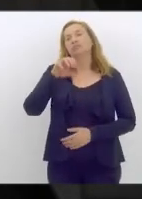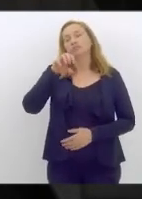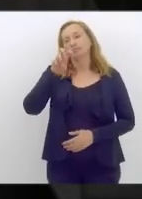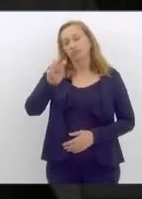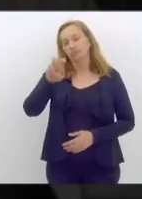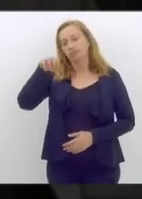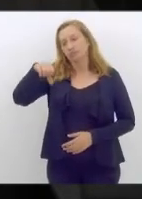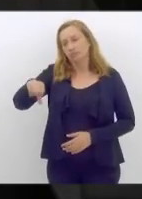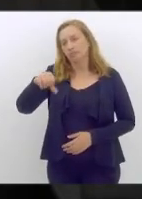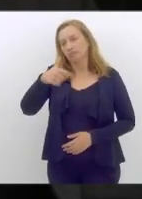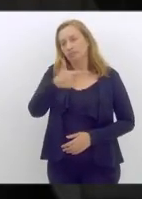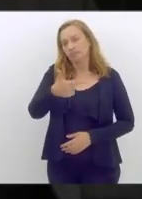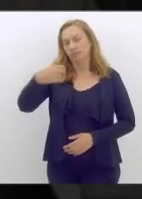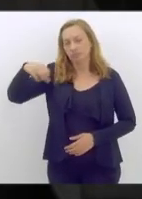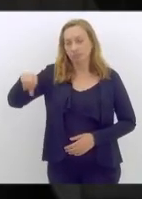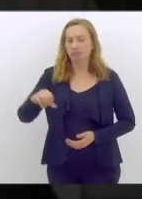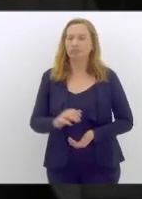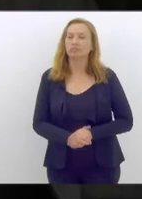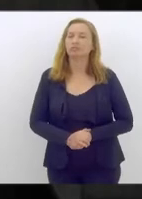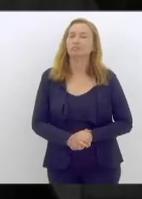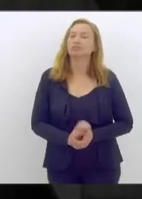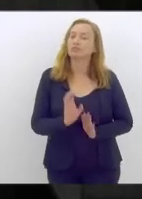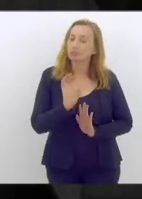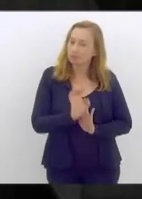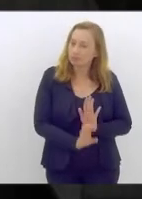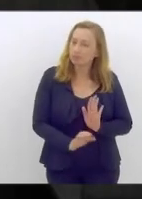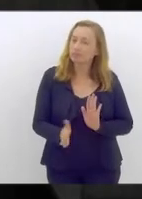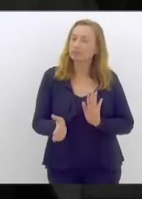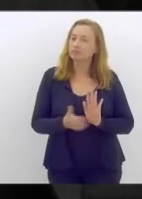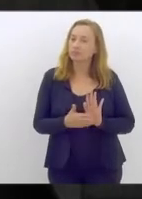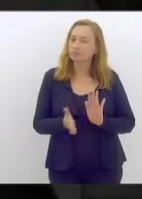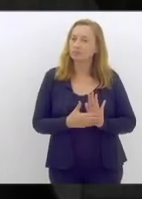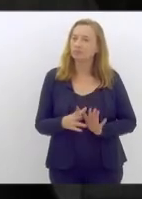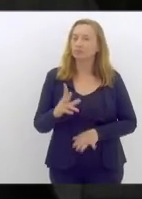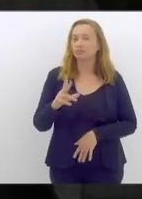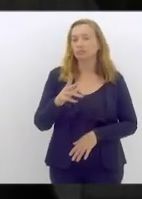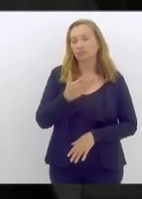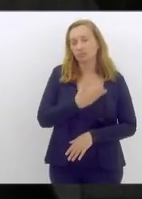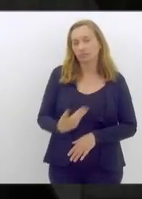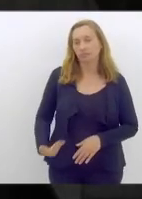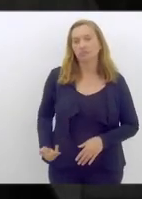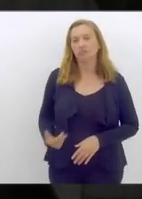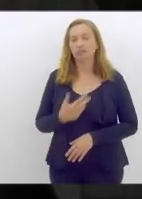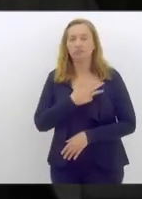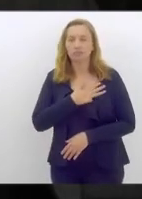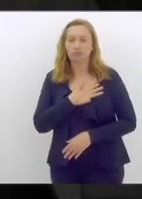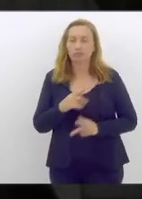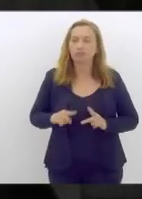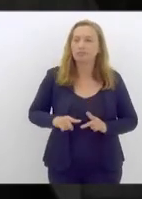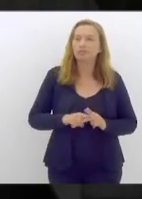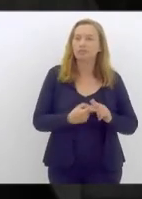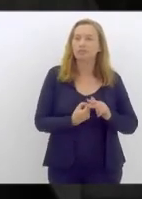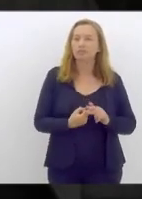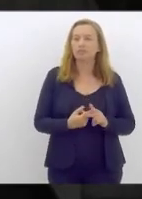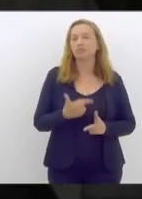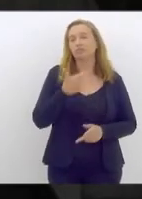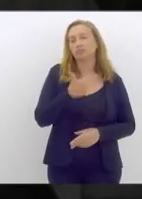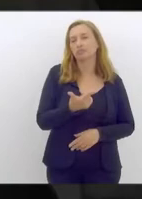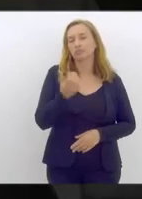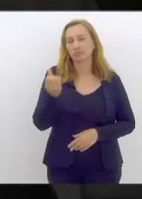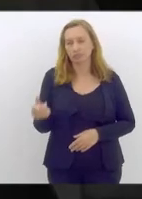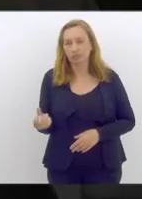59 de 2009 emenda proposta pelo governo Lula entretanto essa emenda foi modificada em 2016